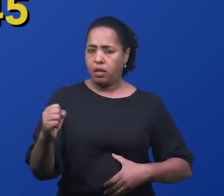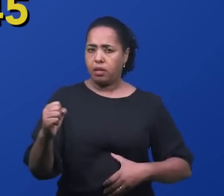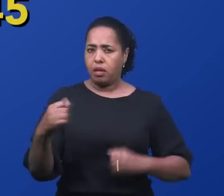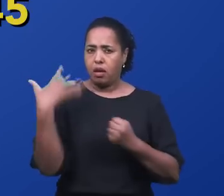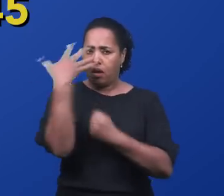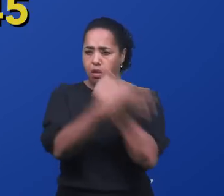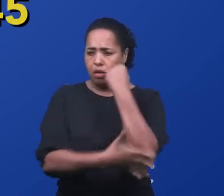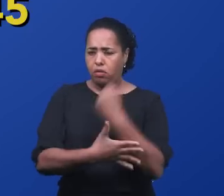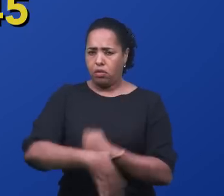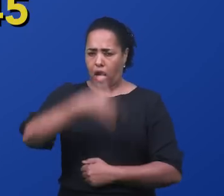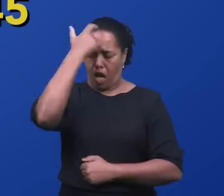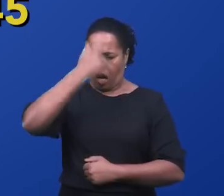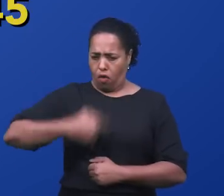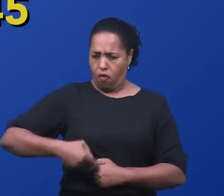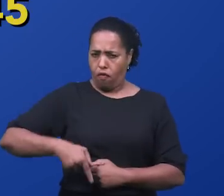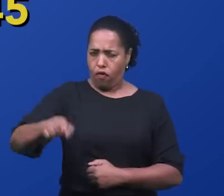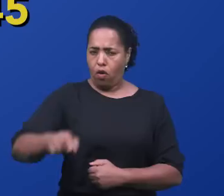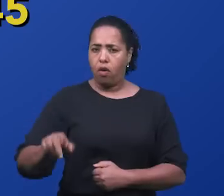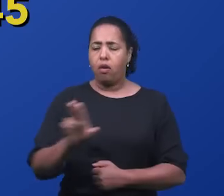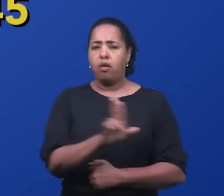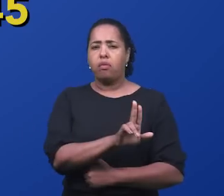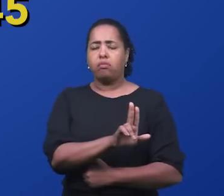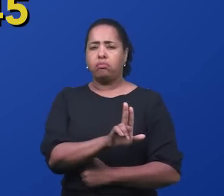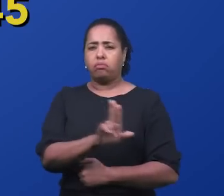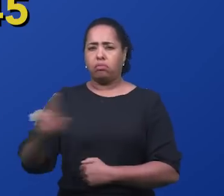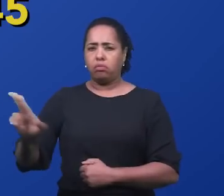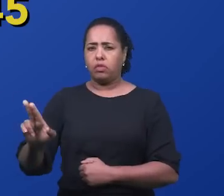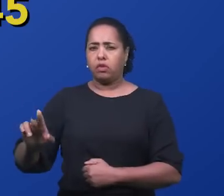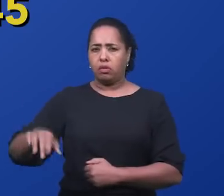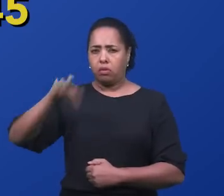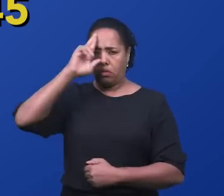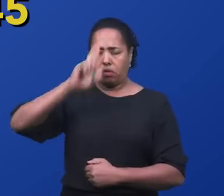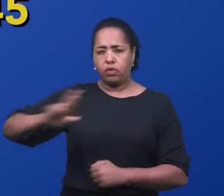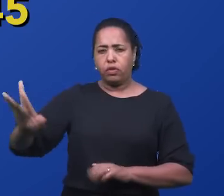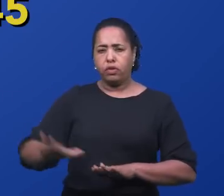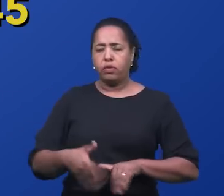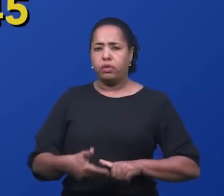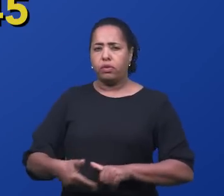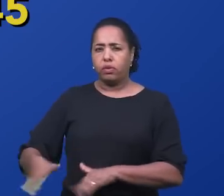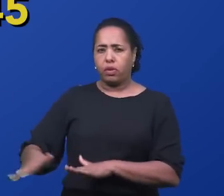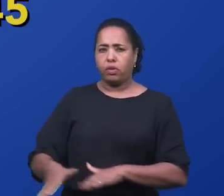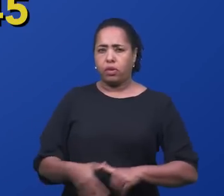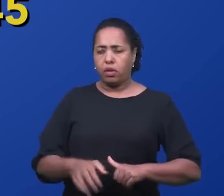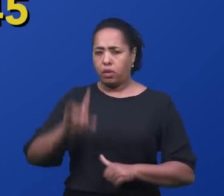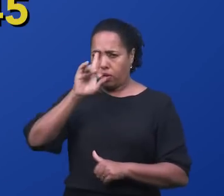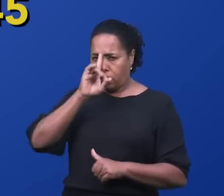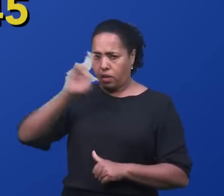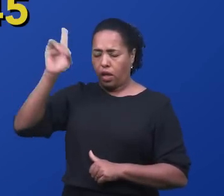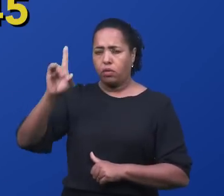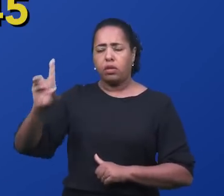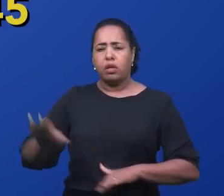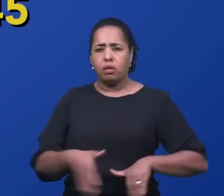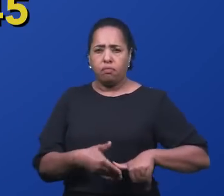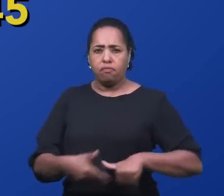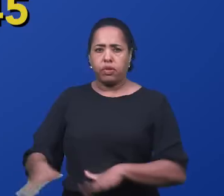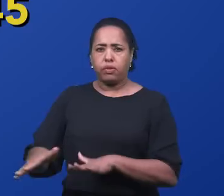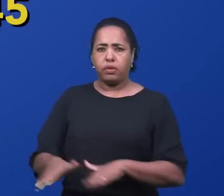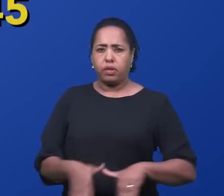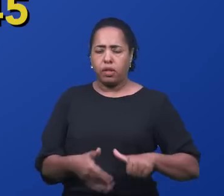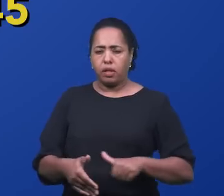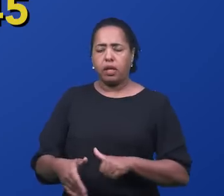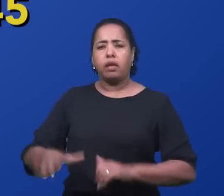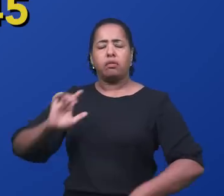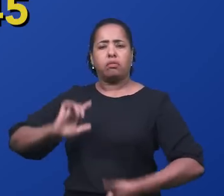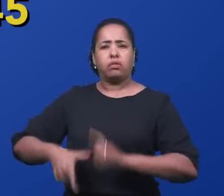e com escudo. Porém eu vou a ti em nome do Senhor dos Exércitos, o Deus dos